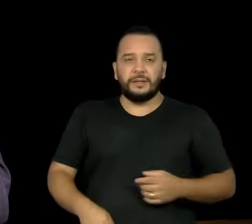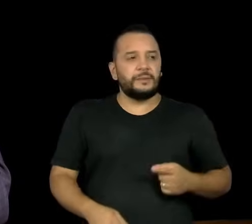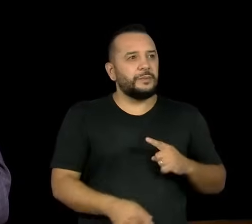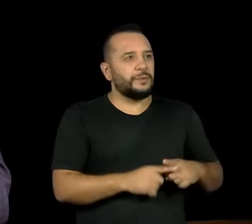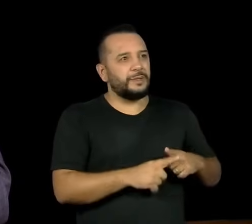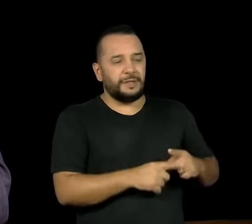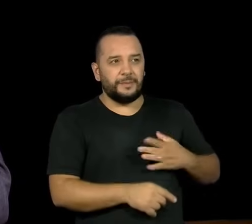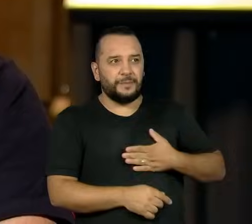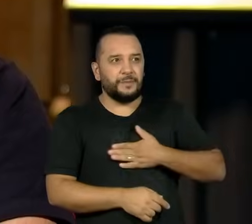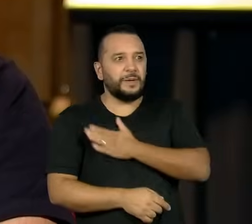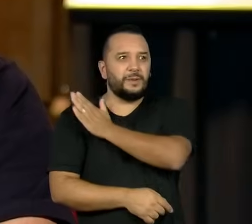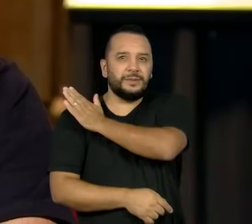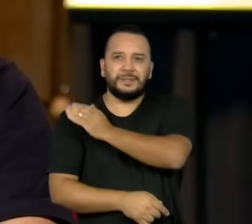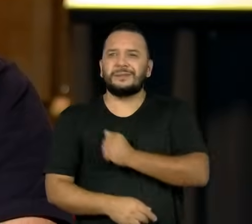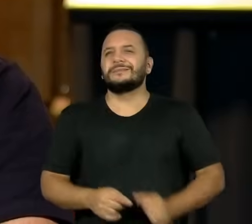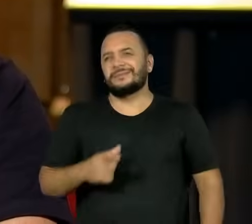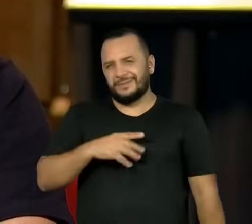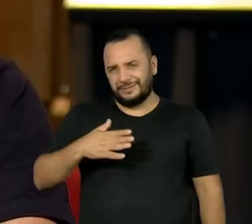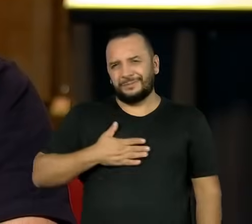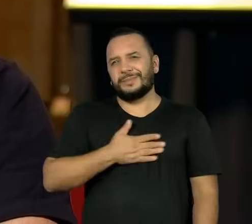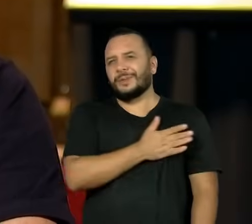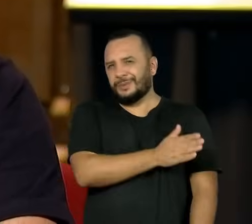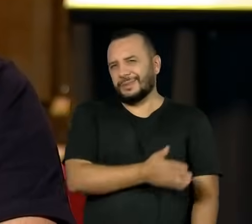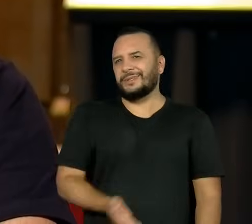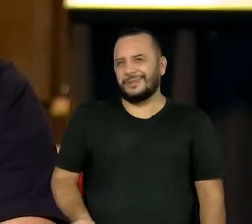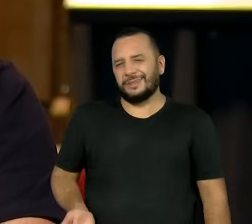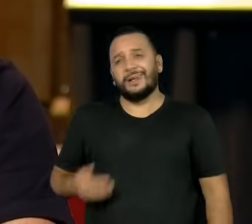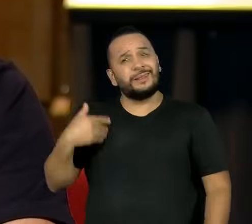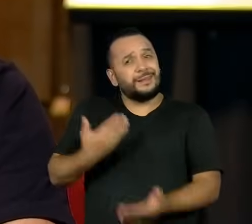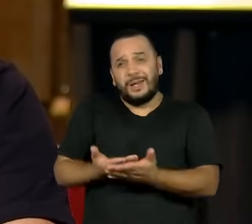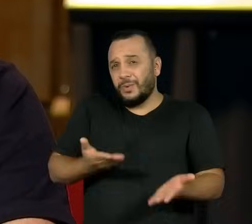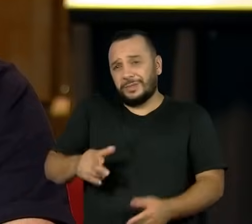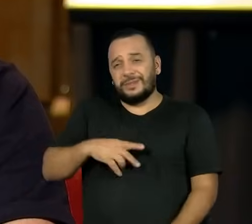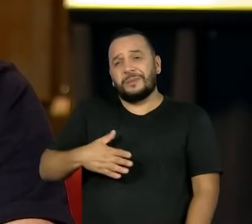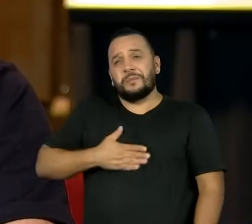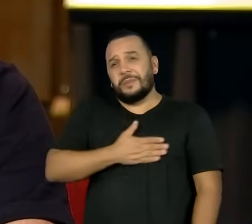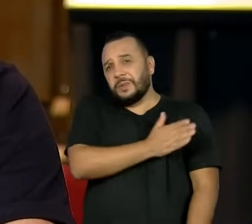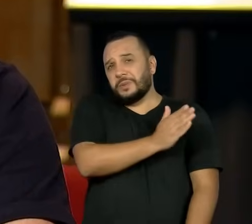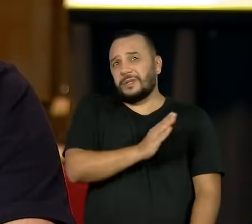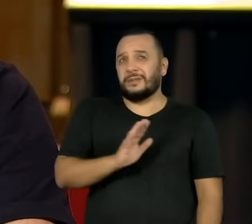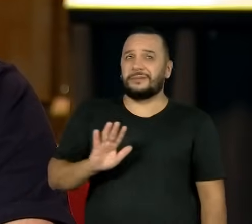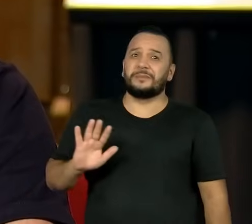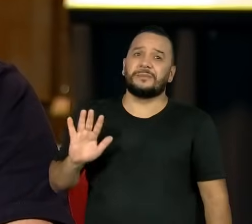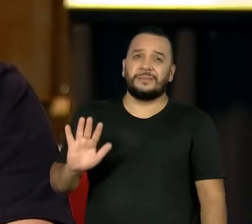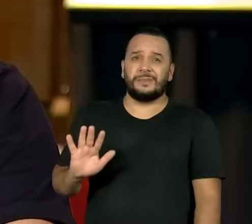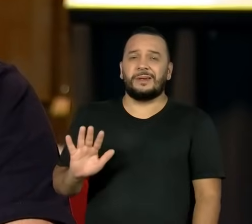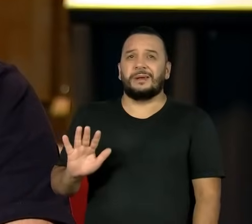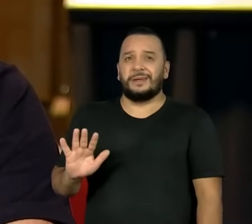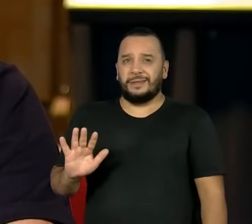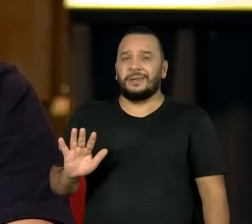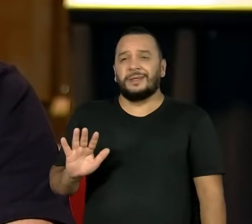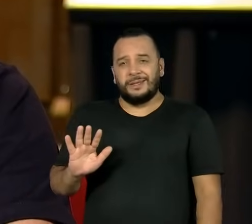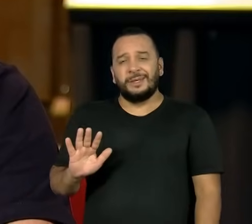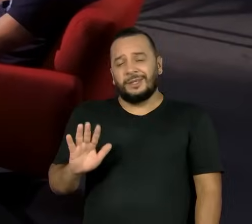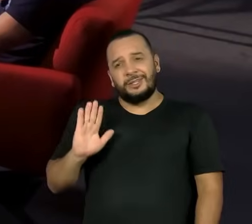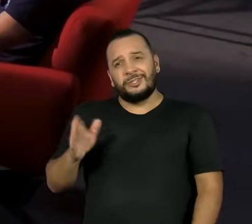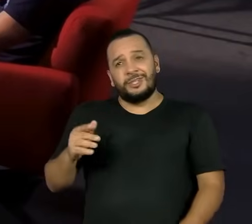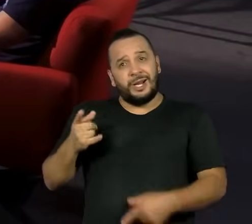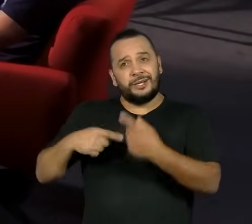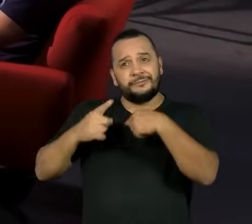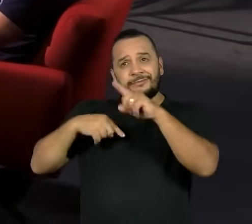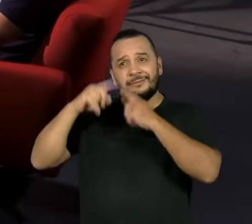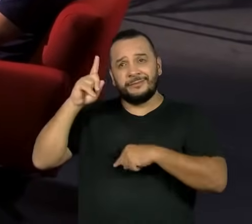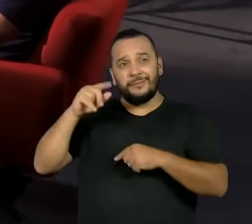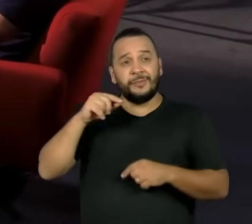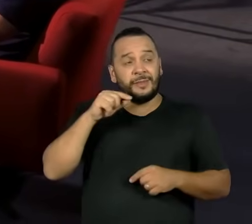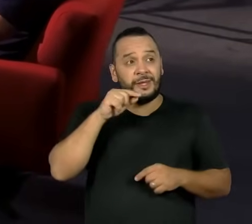preconceito ainda é muito grande. Era né? muito grande. Hoje Ainda não é? Ainda é. Mas eu diria que... Já foi demais. Foi demais. O que você